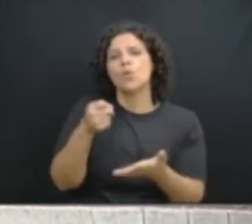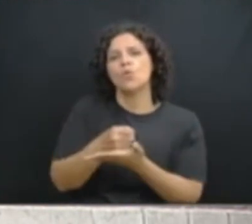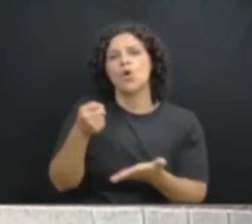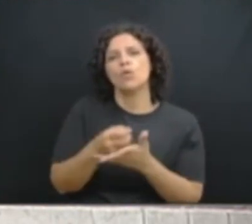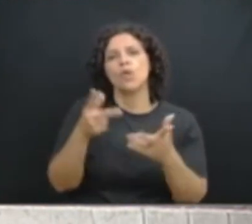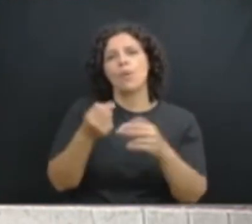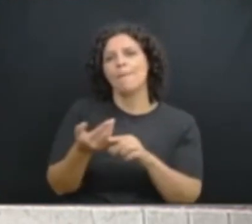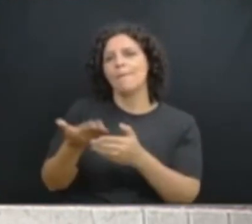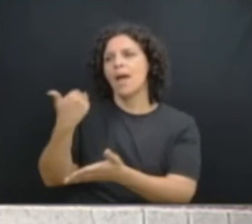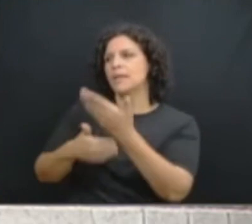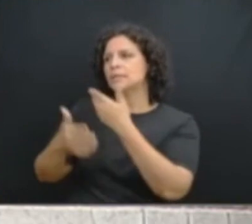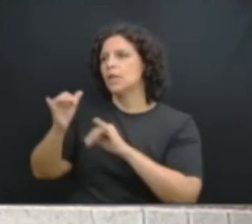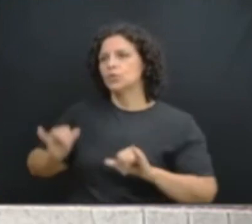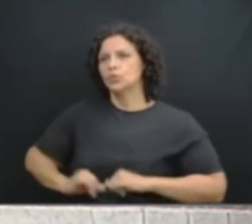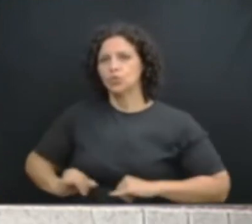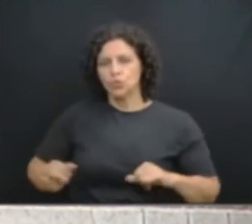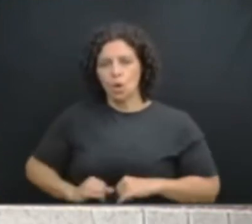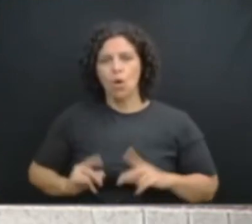história dolorosa,